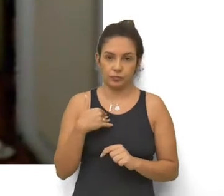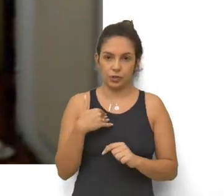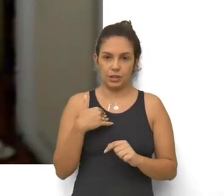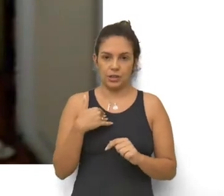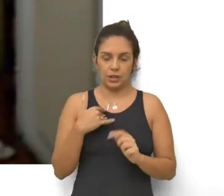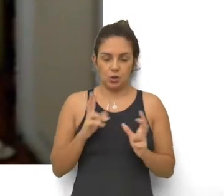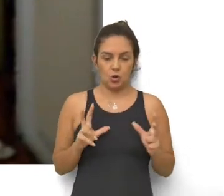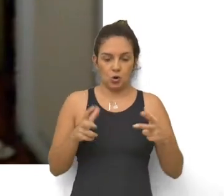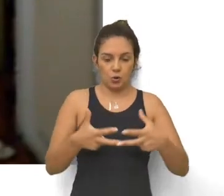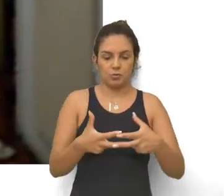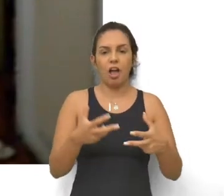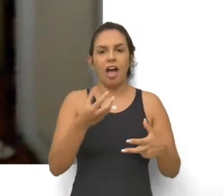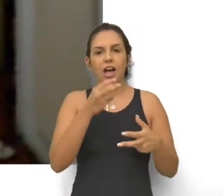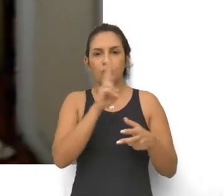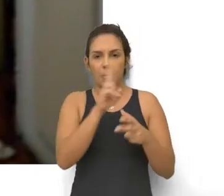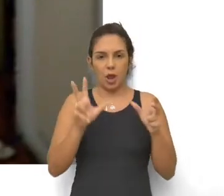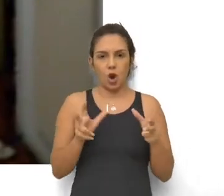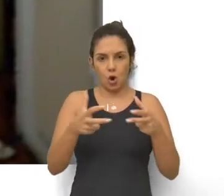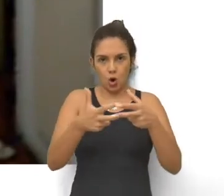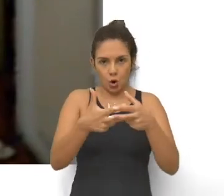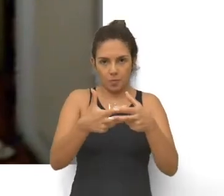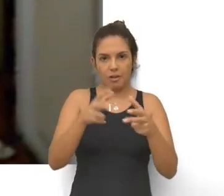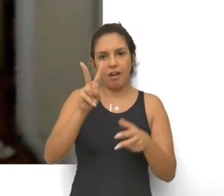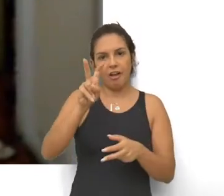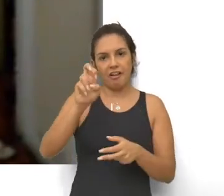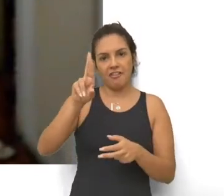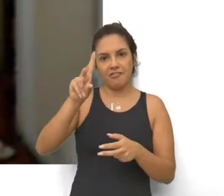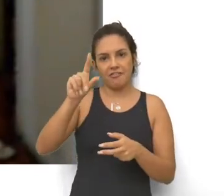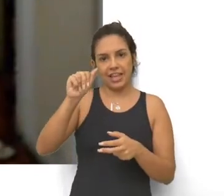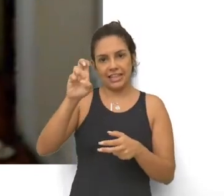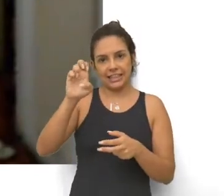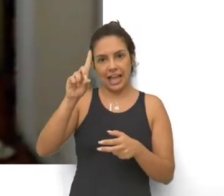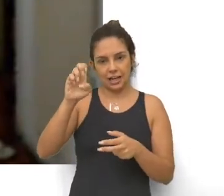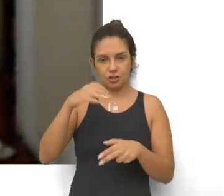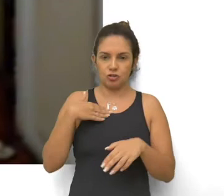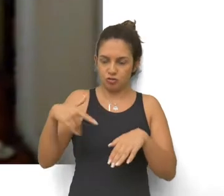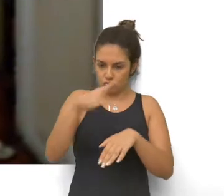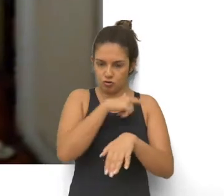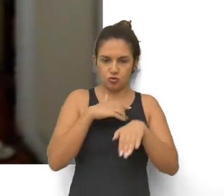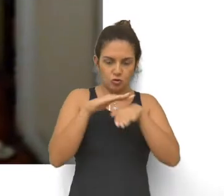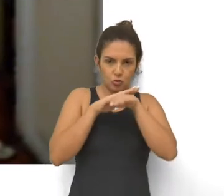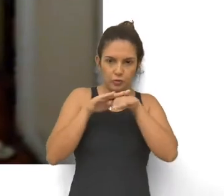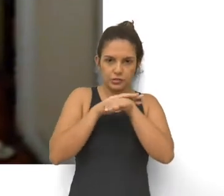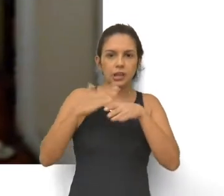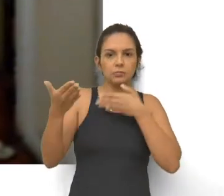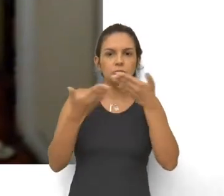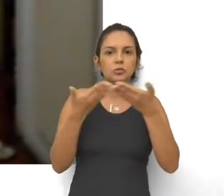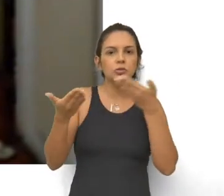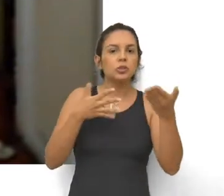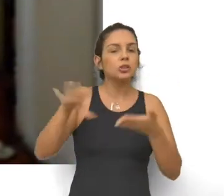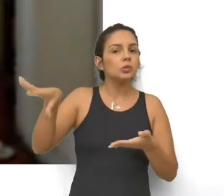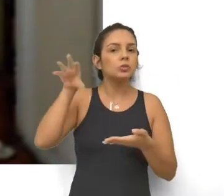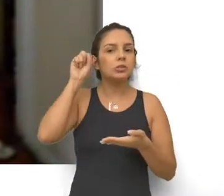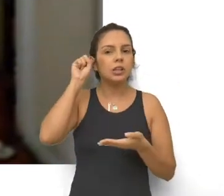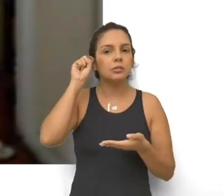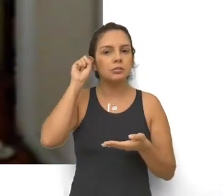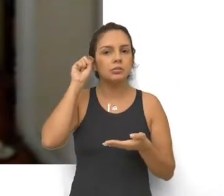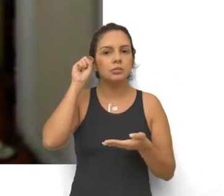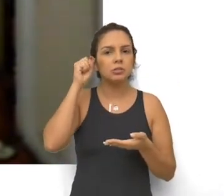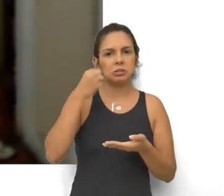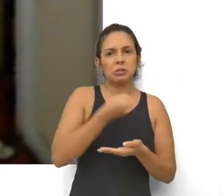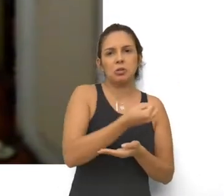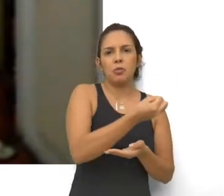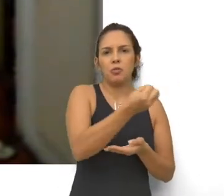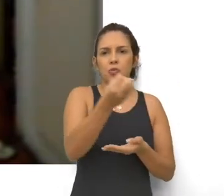Verdade. E eu ouvi, eu e os meus colegas de comissão, meus companheiros de comissão, escutamos dezenas